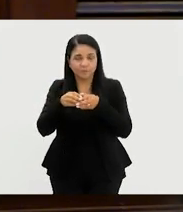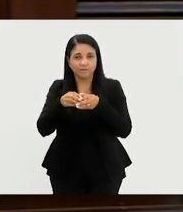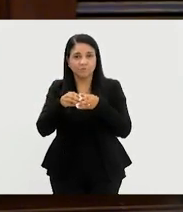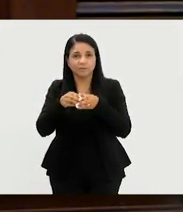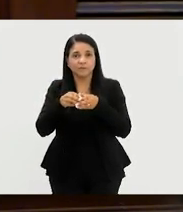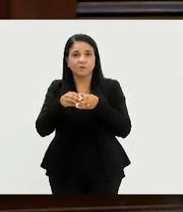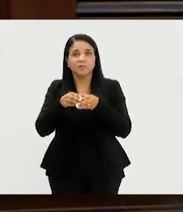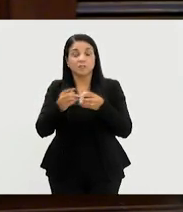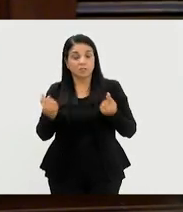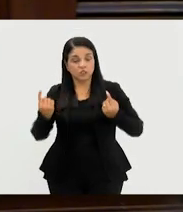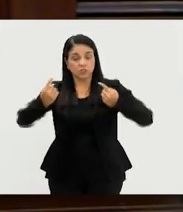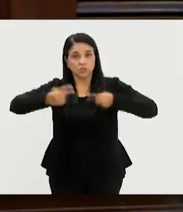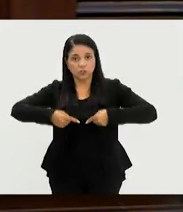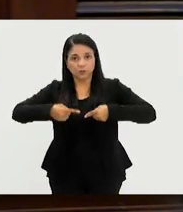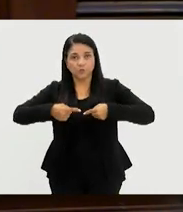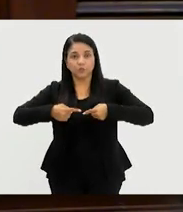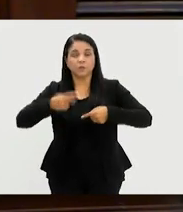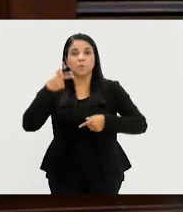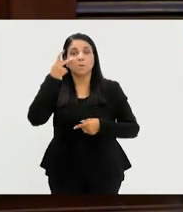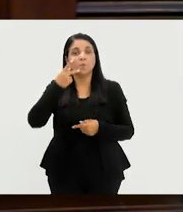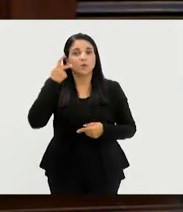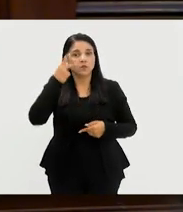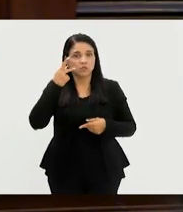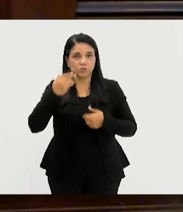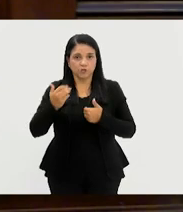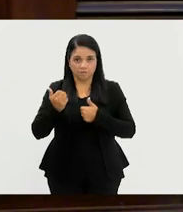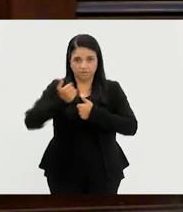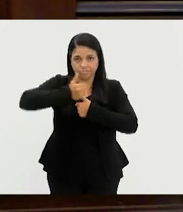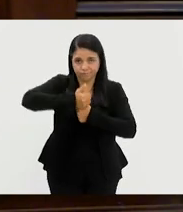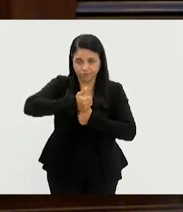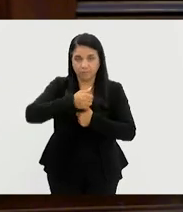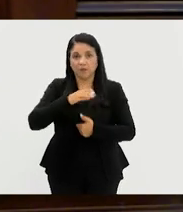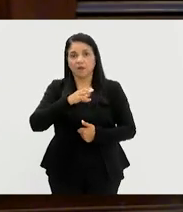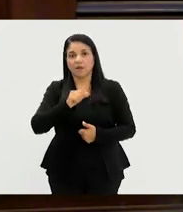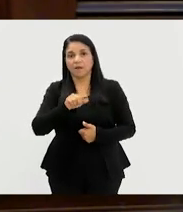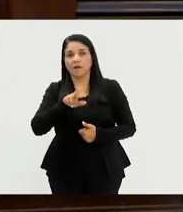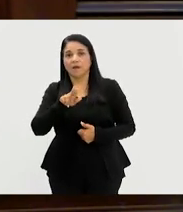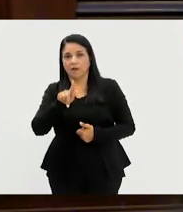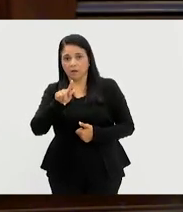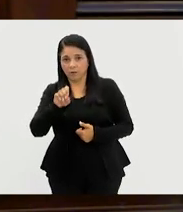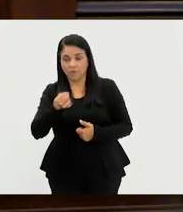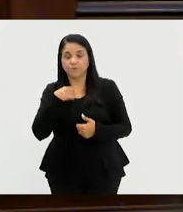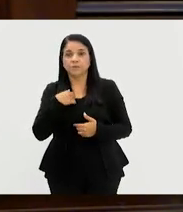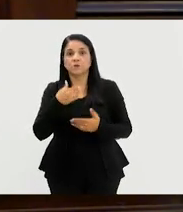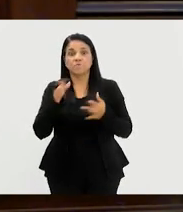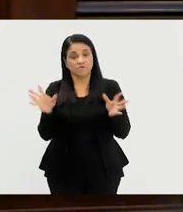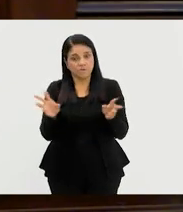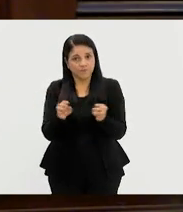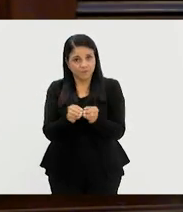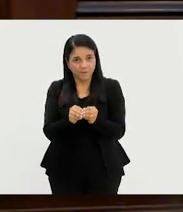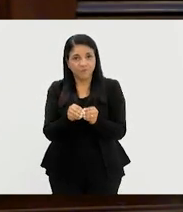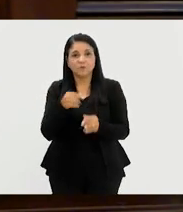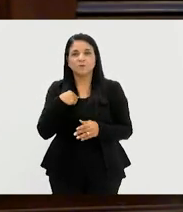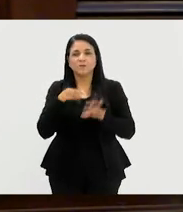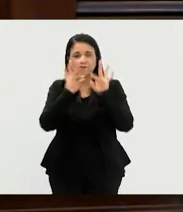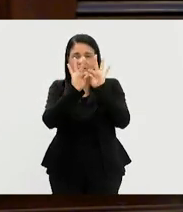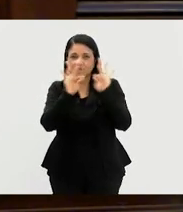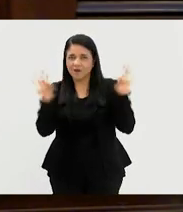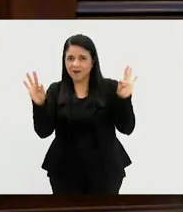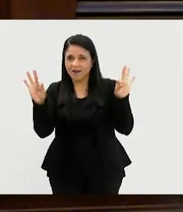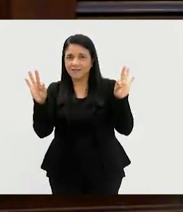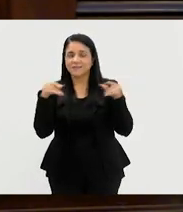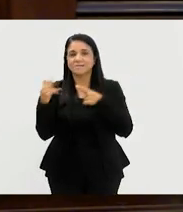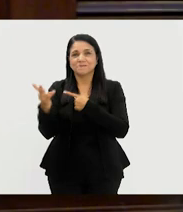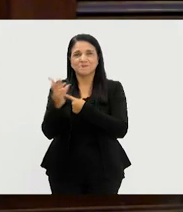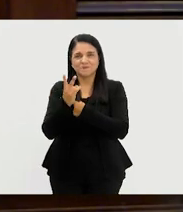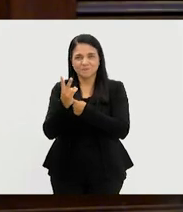aos cargos políticos. Finalizo aqui tomando emprestado a frase colocada pelo